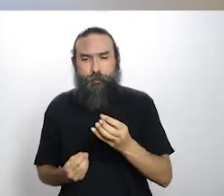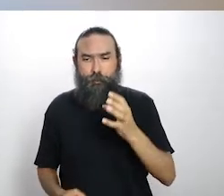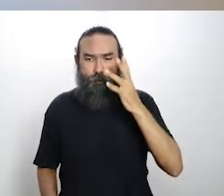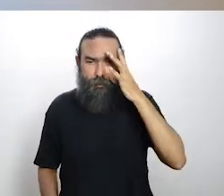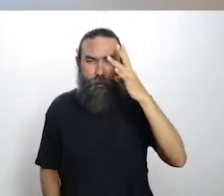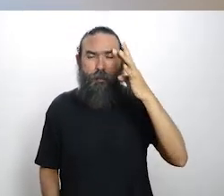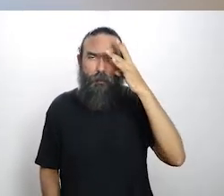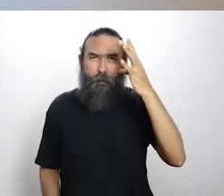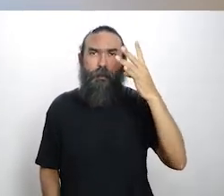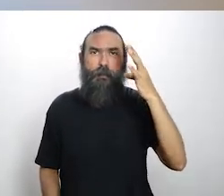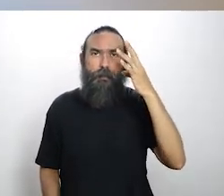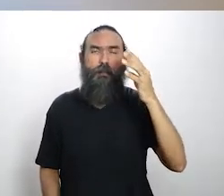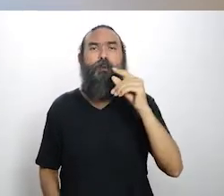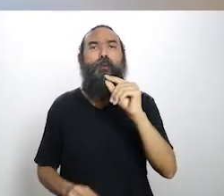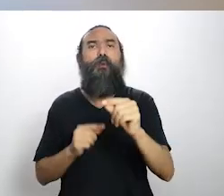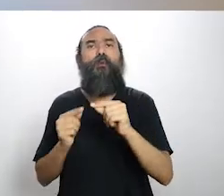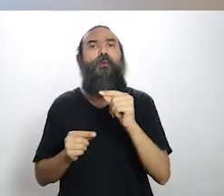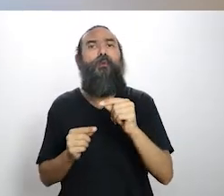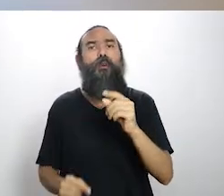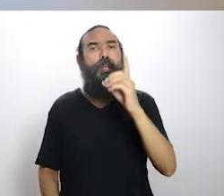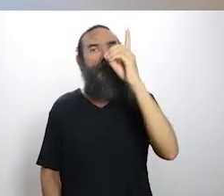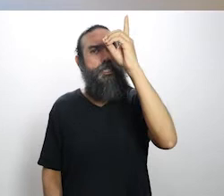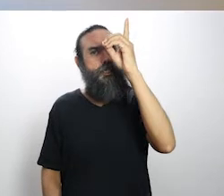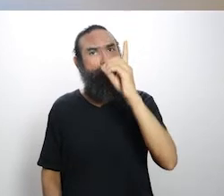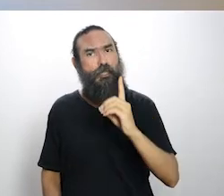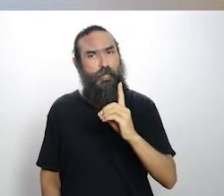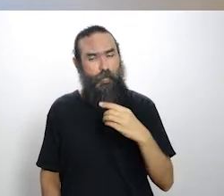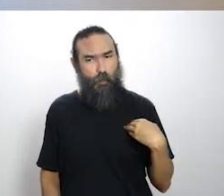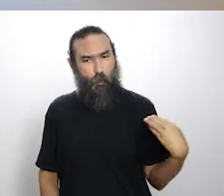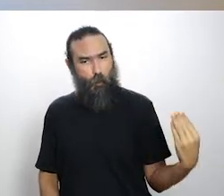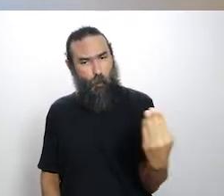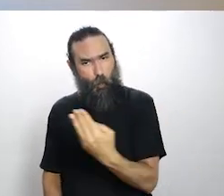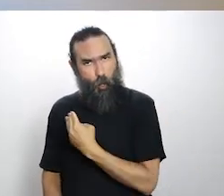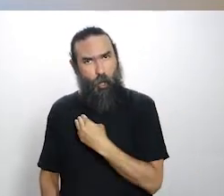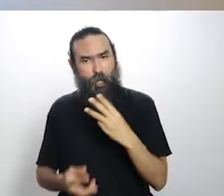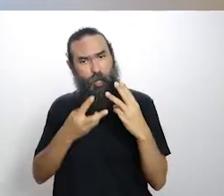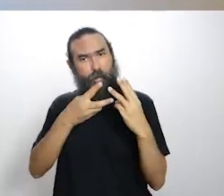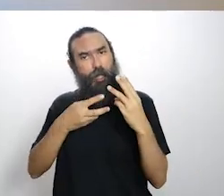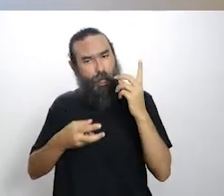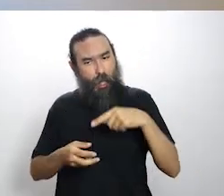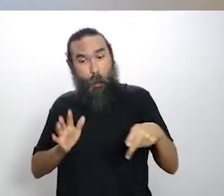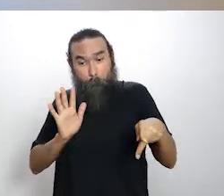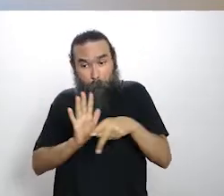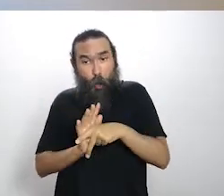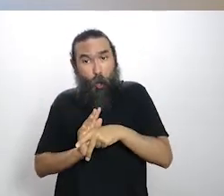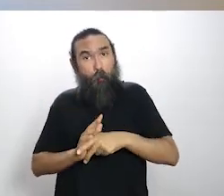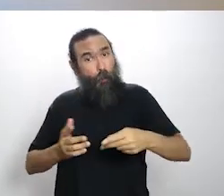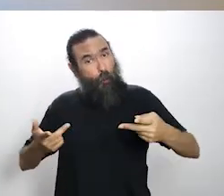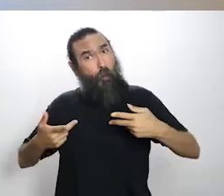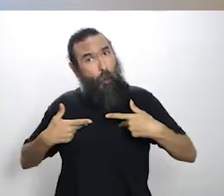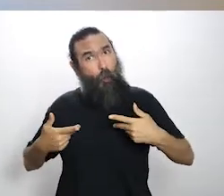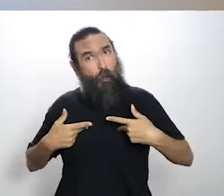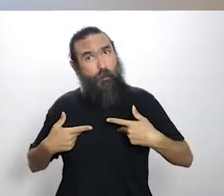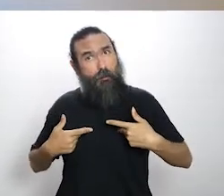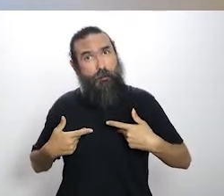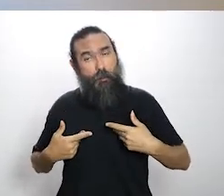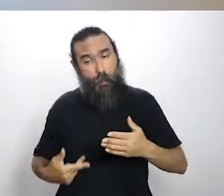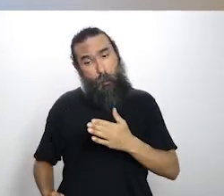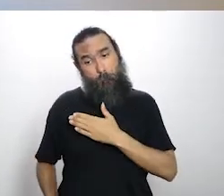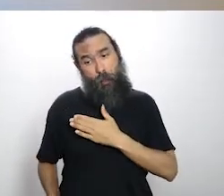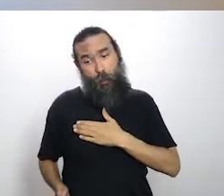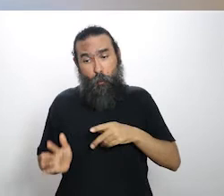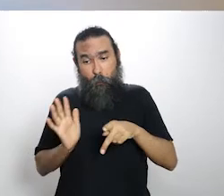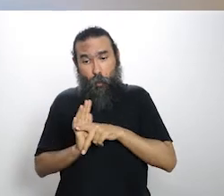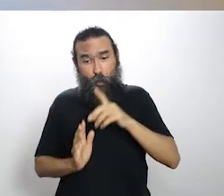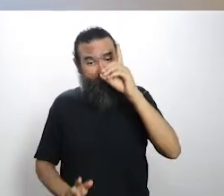gente nasce com a gente. Quando eu nasço, eu trago o meu direito comigo. E ninguém vai me dizer de que